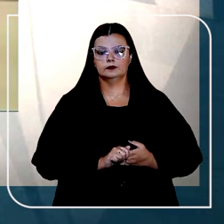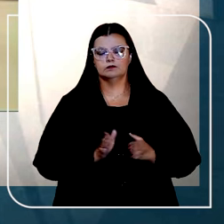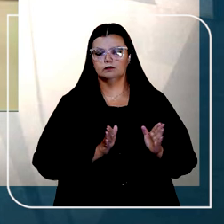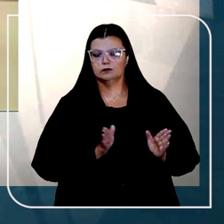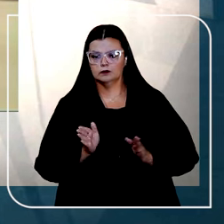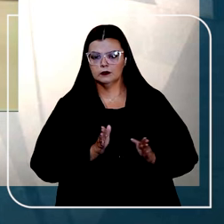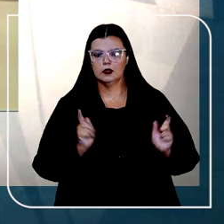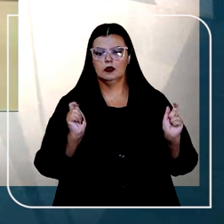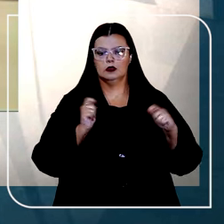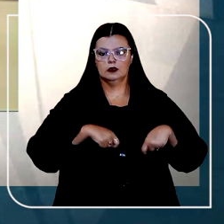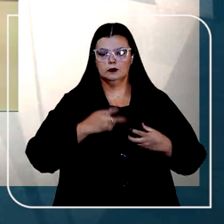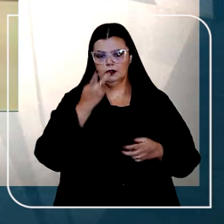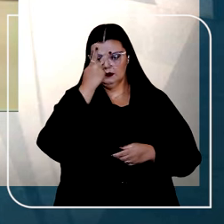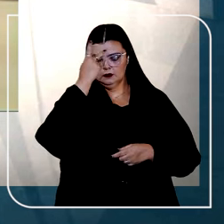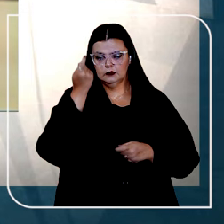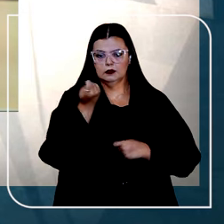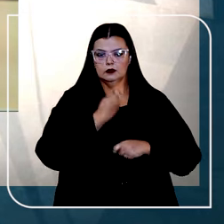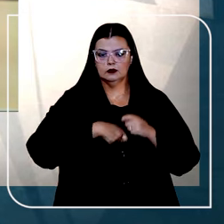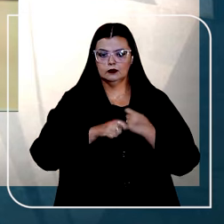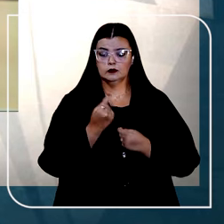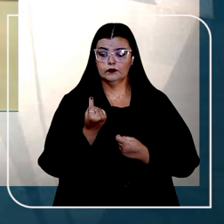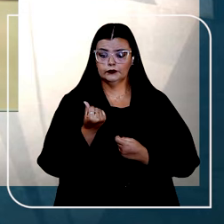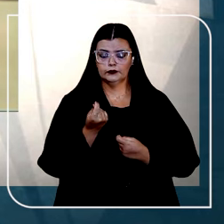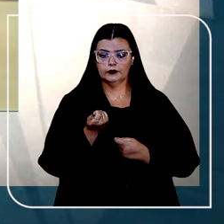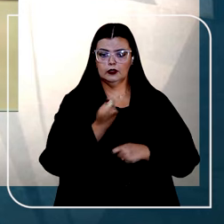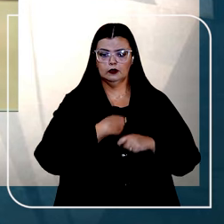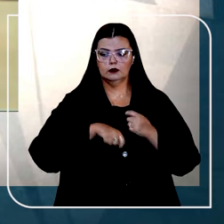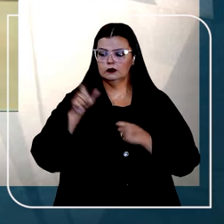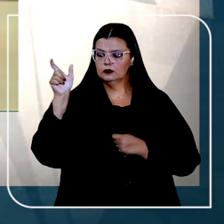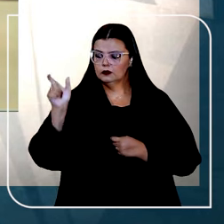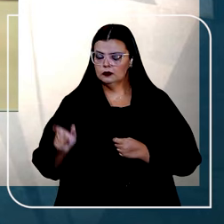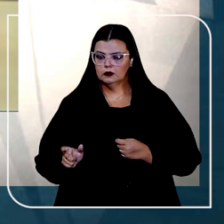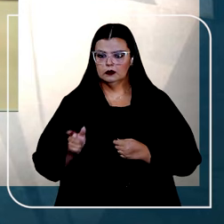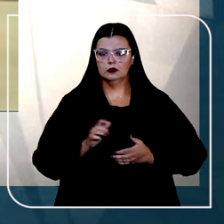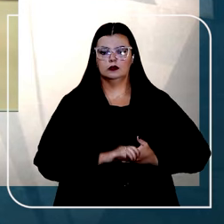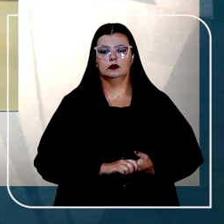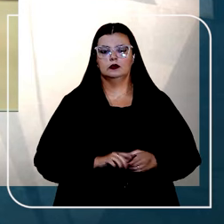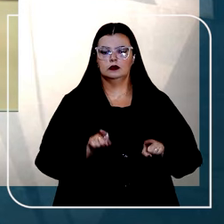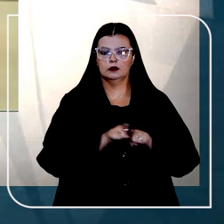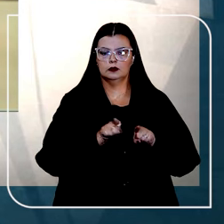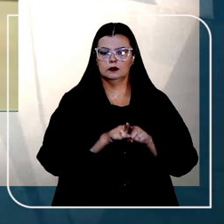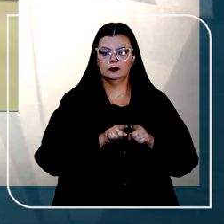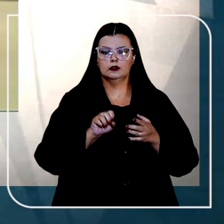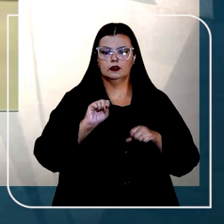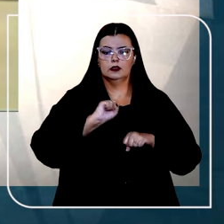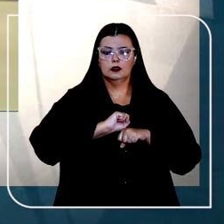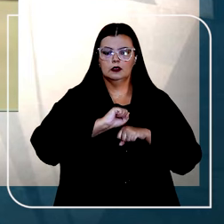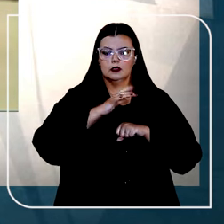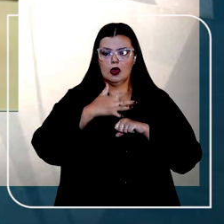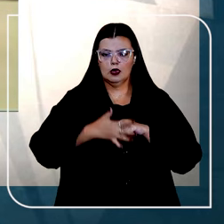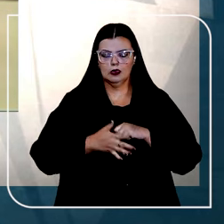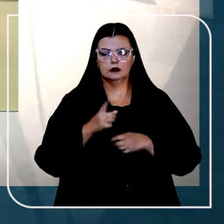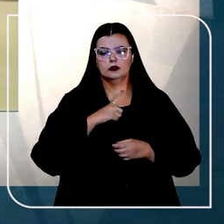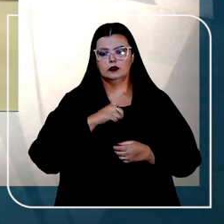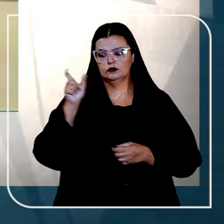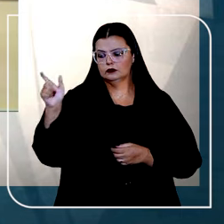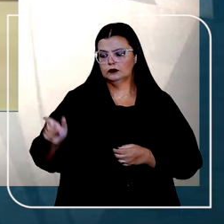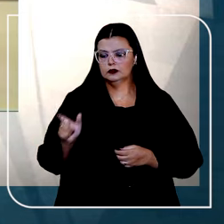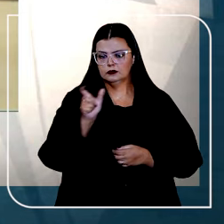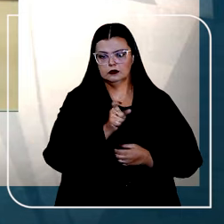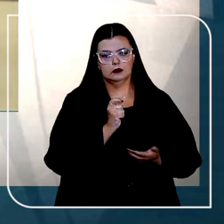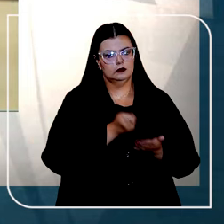como a capacidade econômica do devedor e o valor da dívida o comportamento do devedor as características pessoais e as